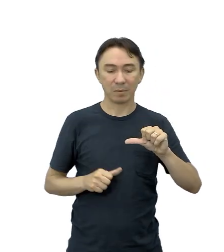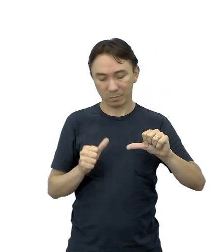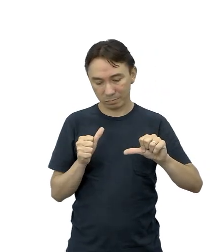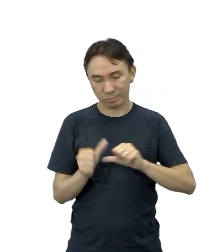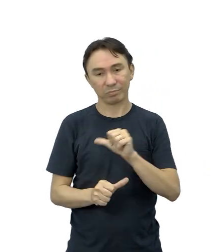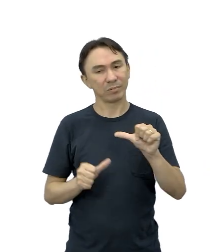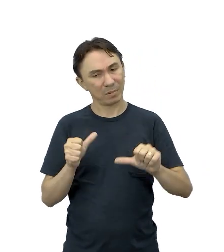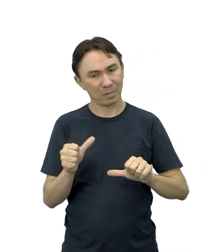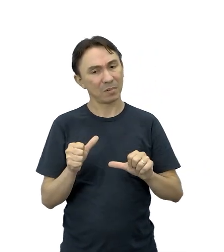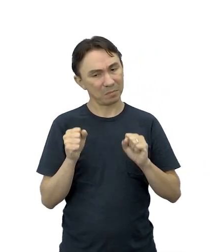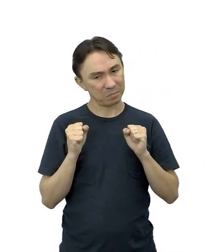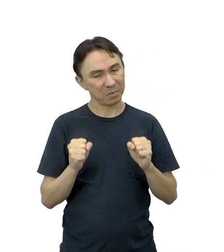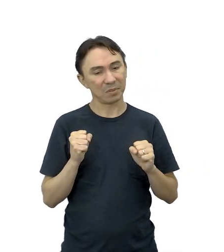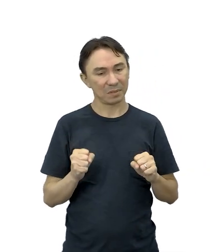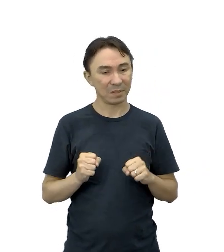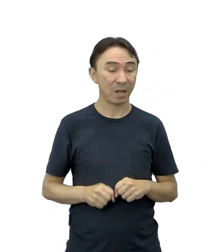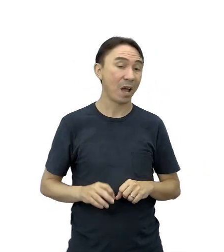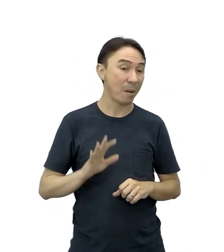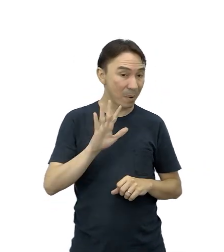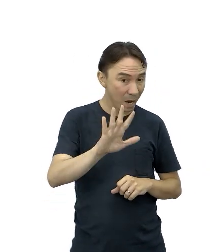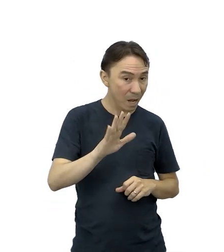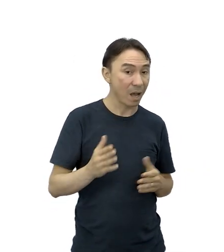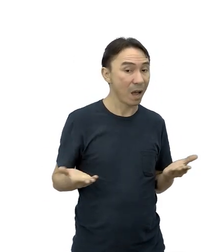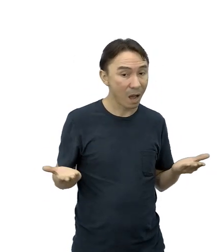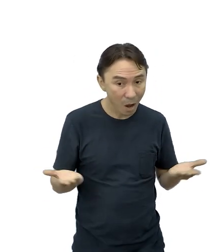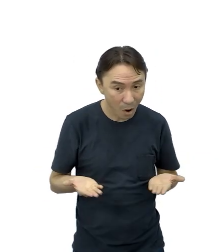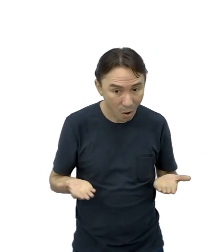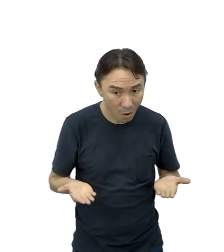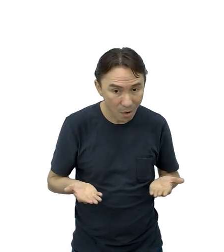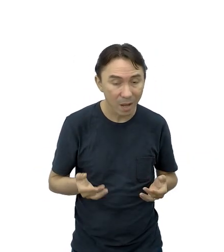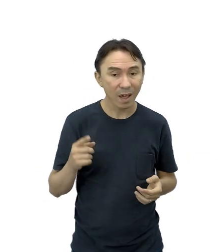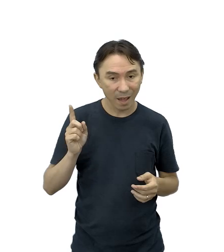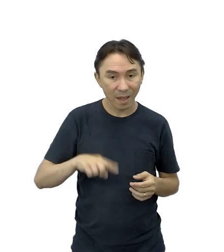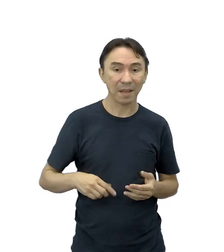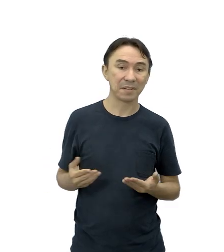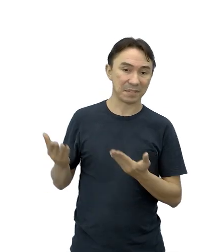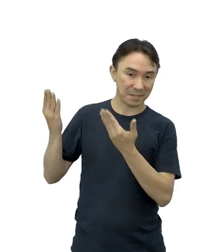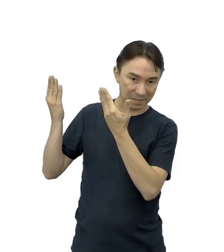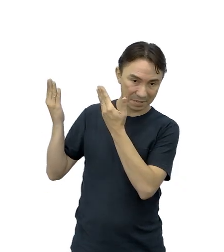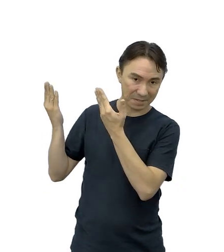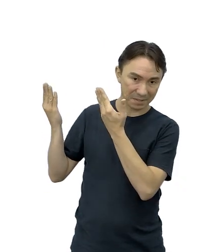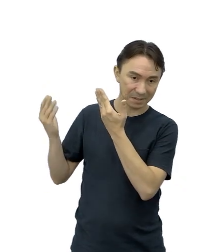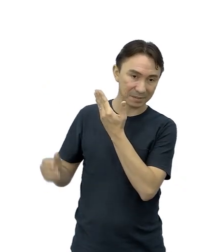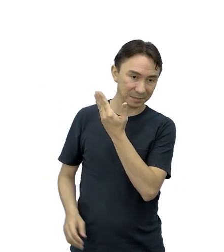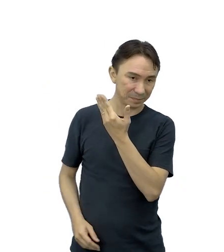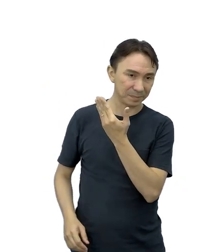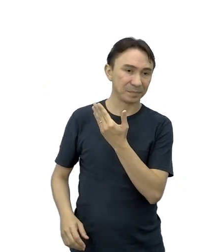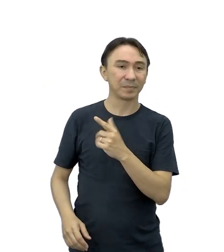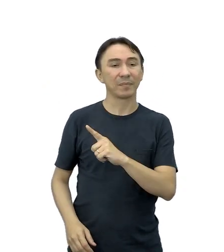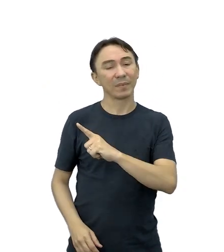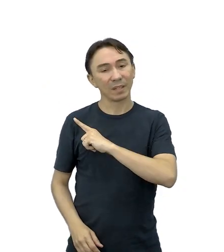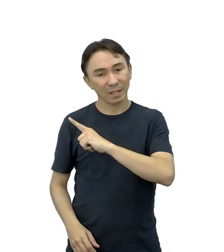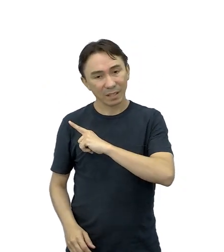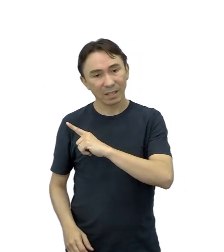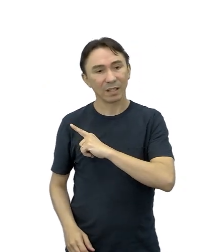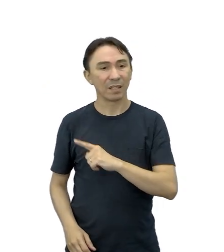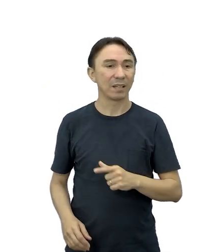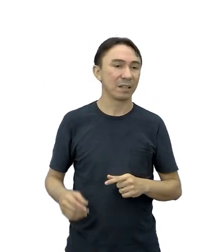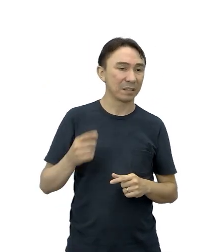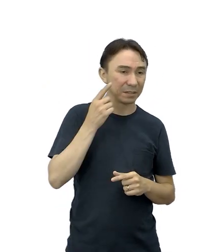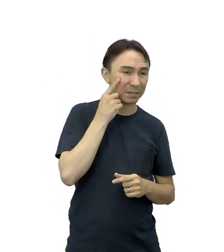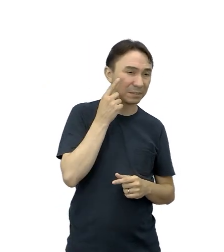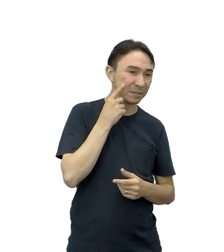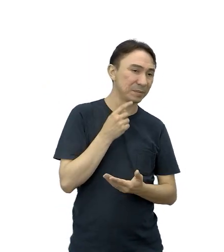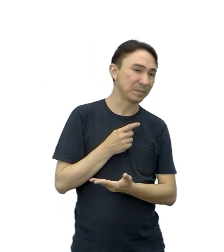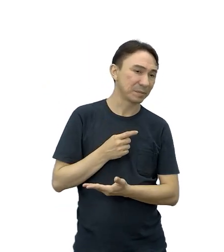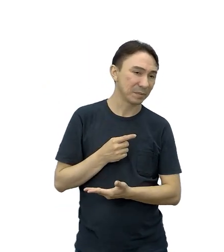sendo mudadas, né? Mas aqui, por enquanto, é esta. Aqui nós temos um conjunto geral, né, de toda a plataforma. Observe